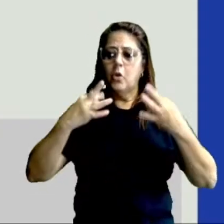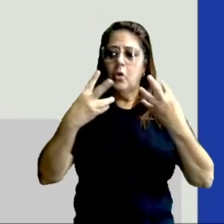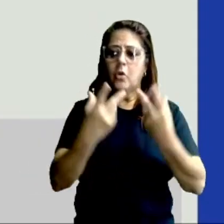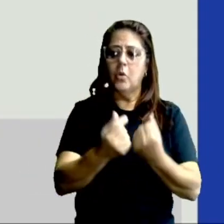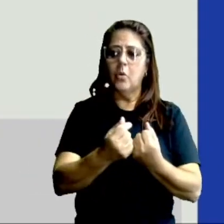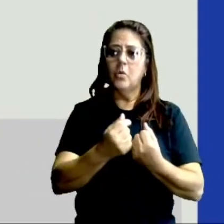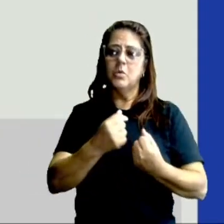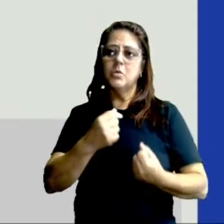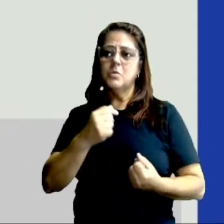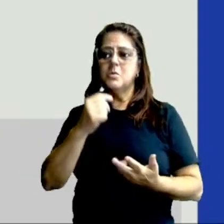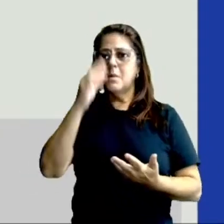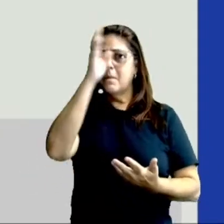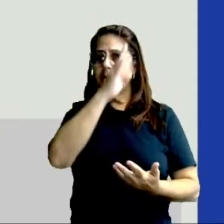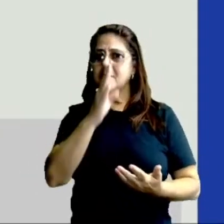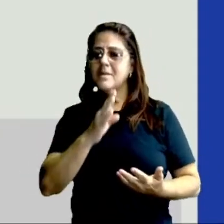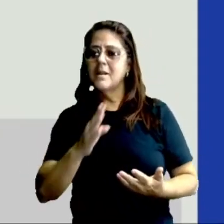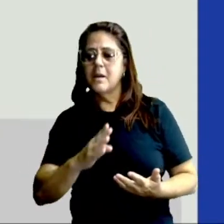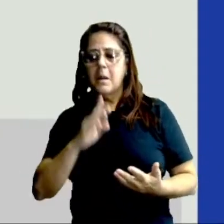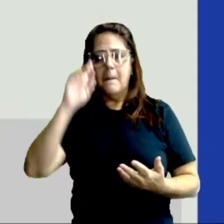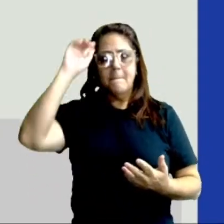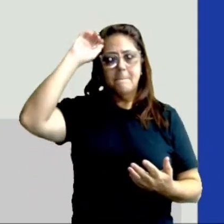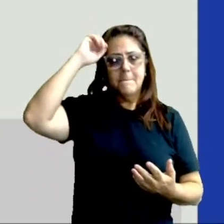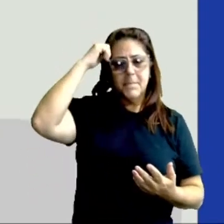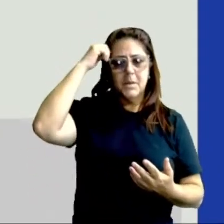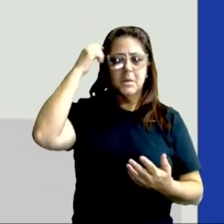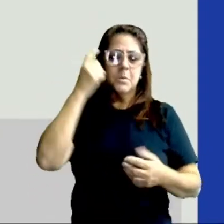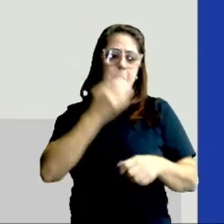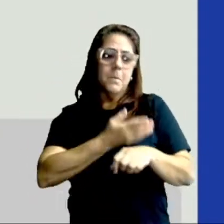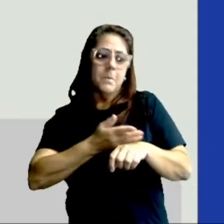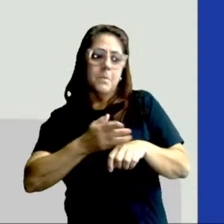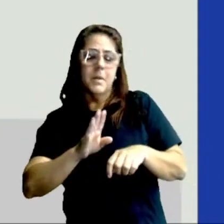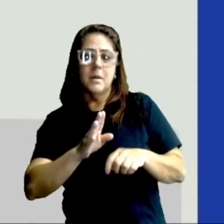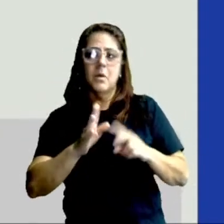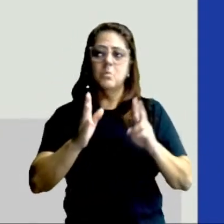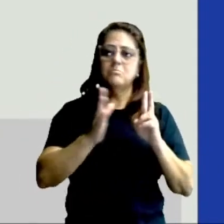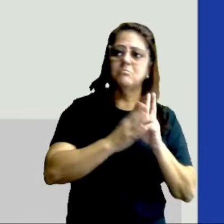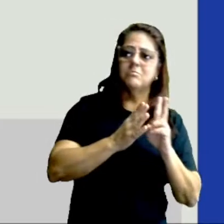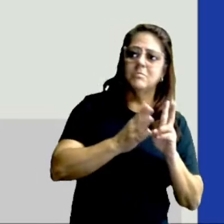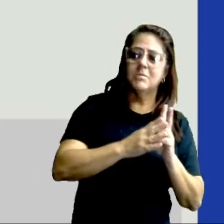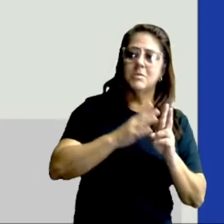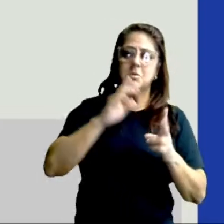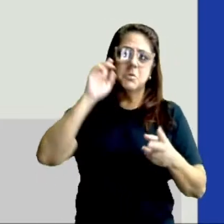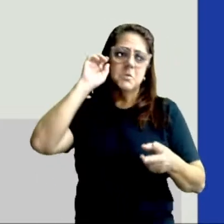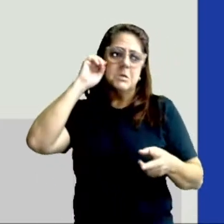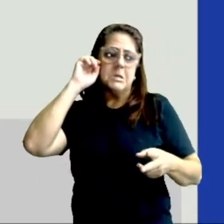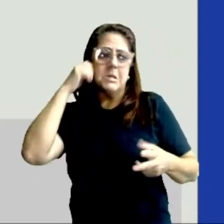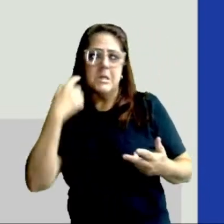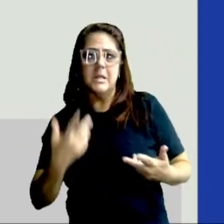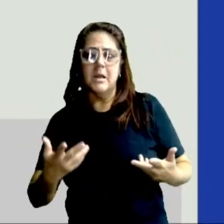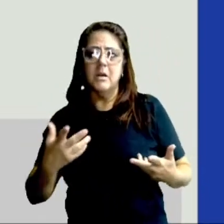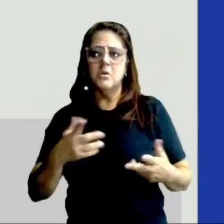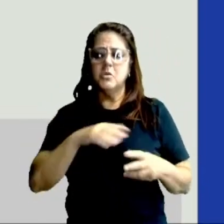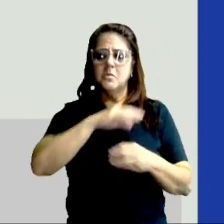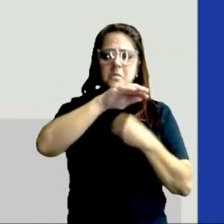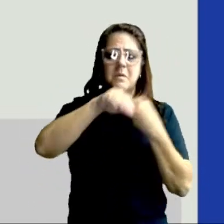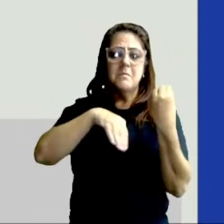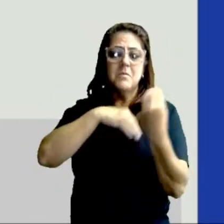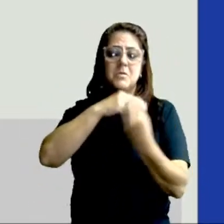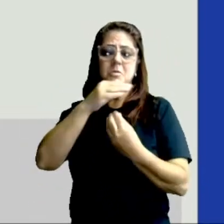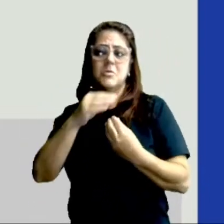brasileiros pretos brancos ou vermelhos somos índios somos negros somos da miscigenação